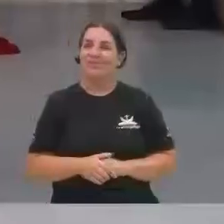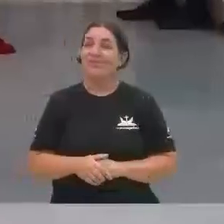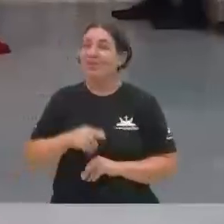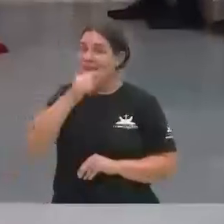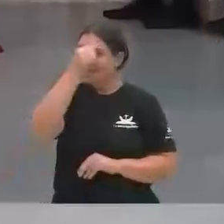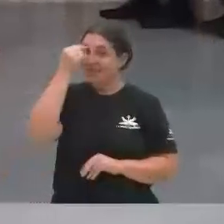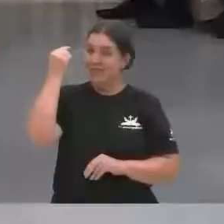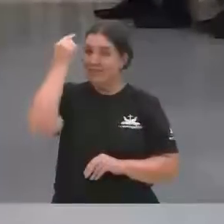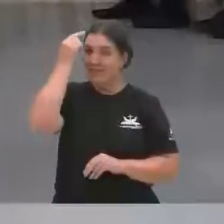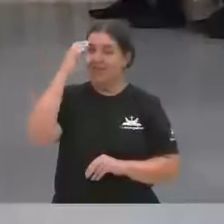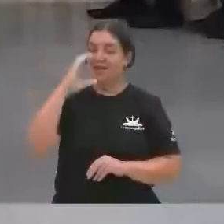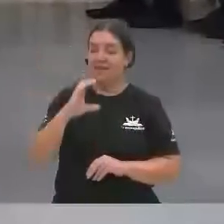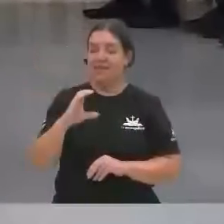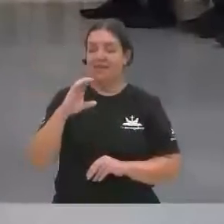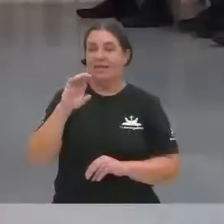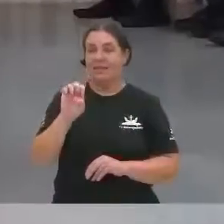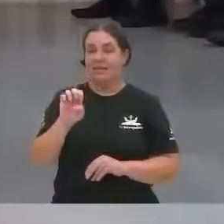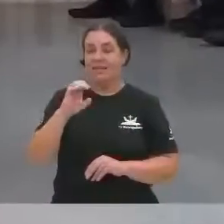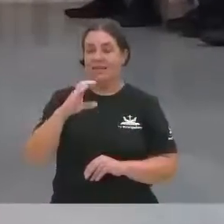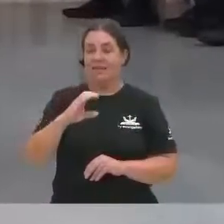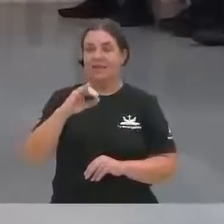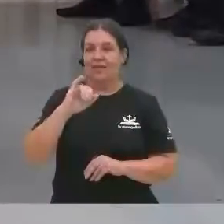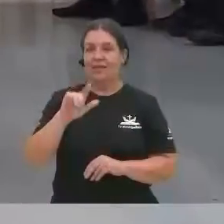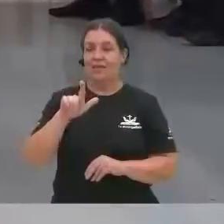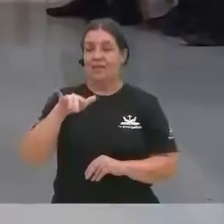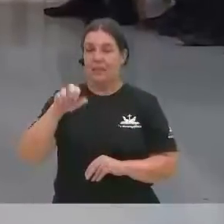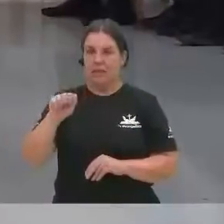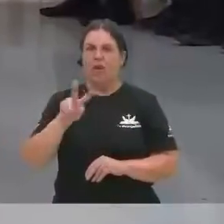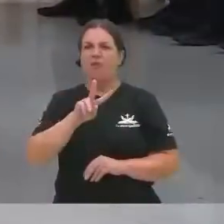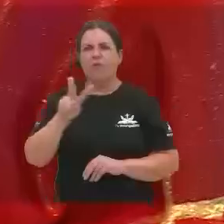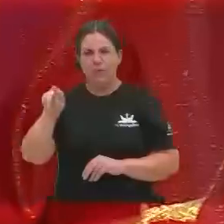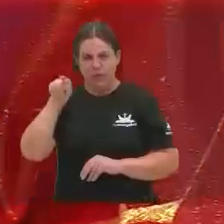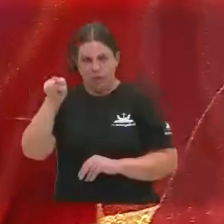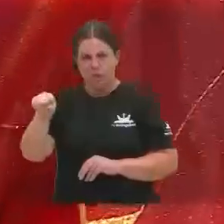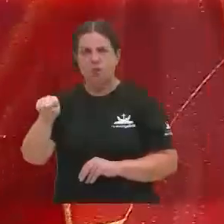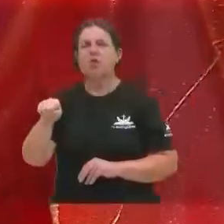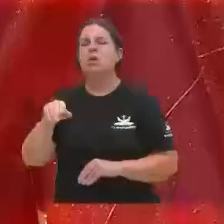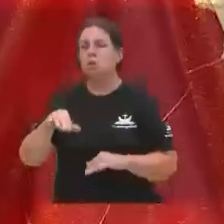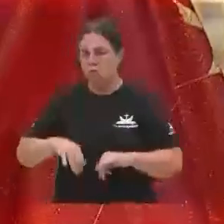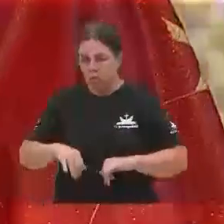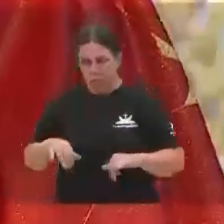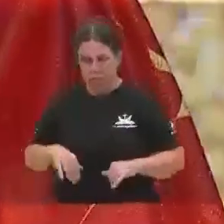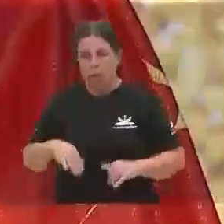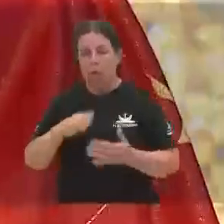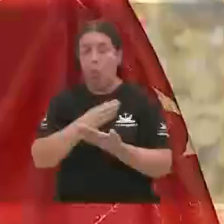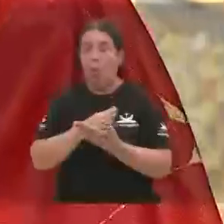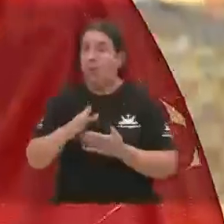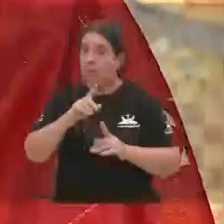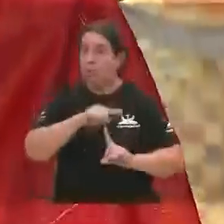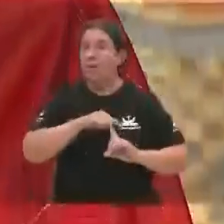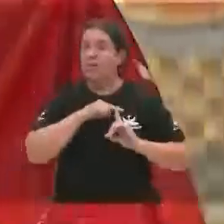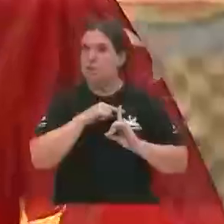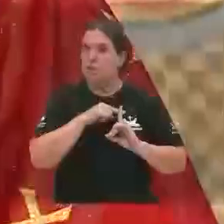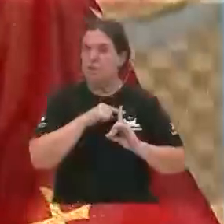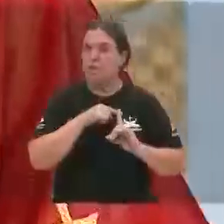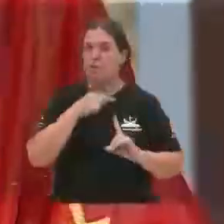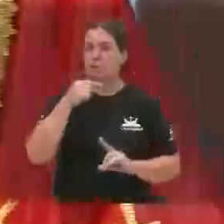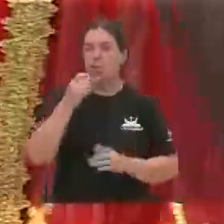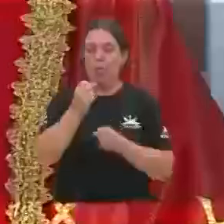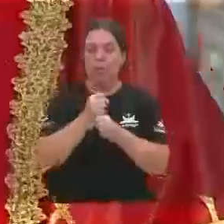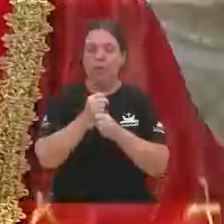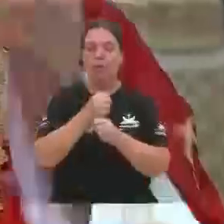Santa Cecília virgem e Marte do começo do cristianismo do ano